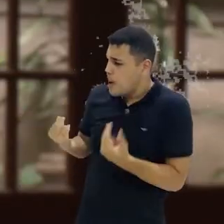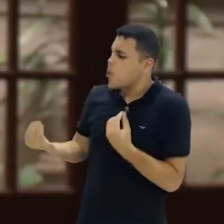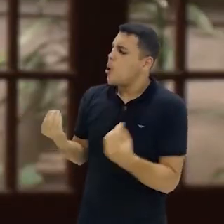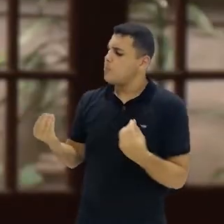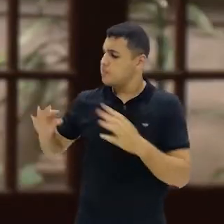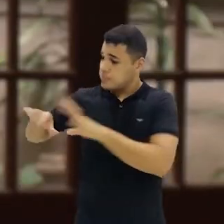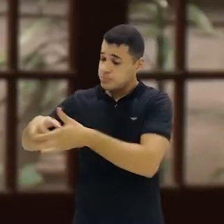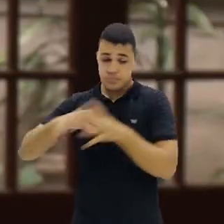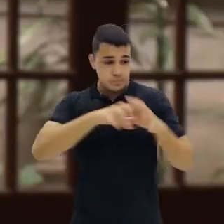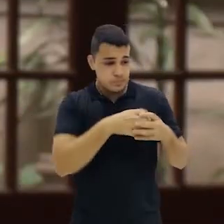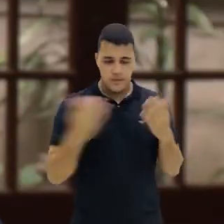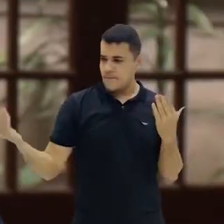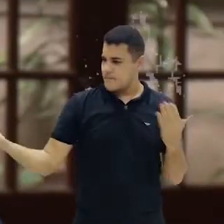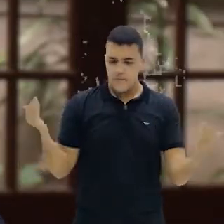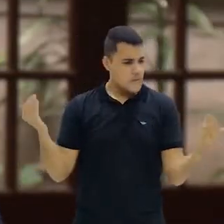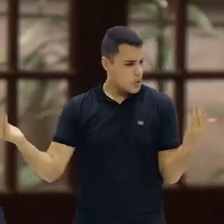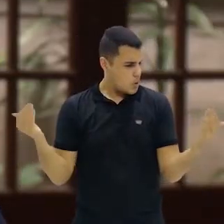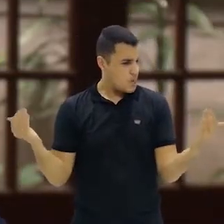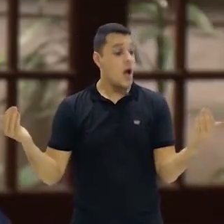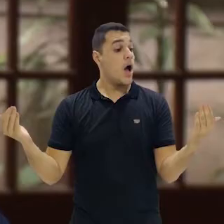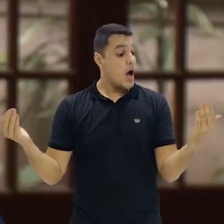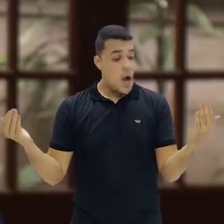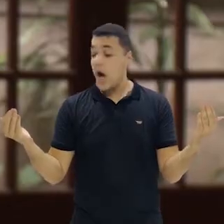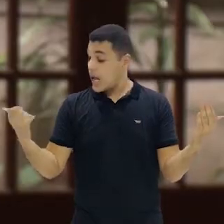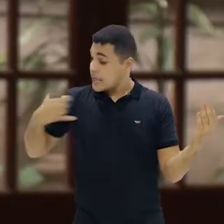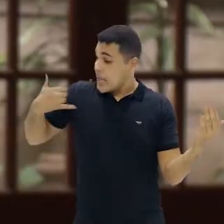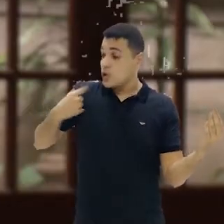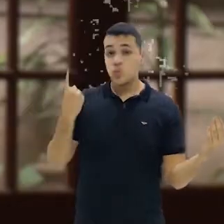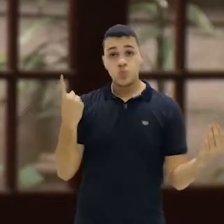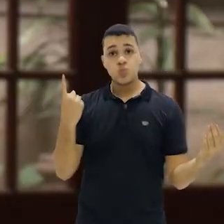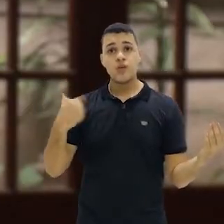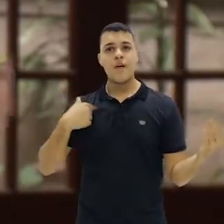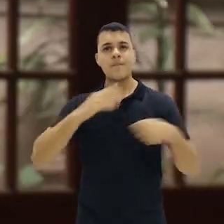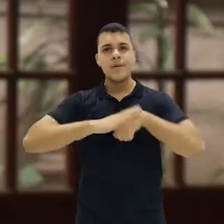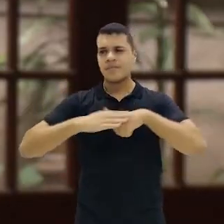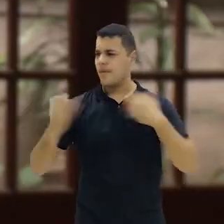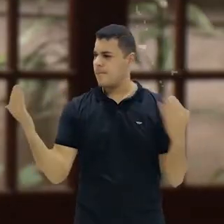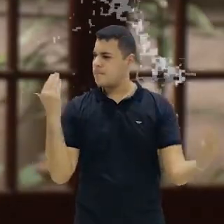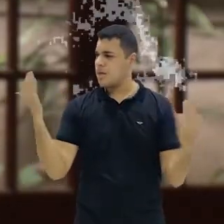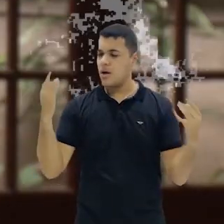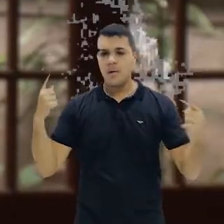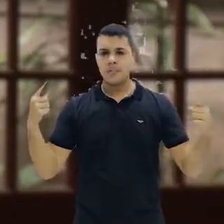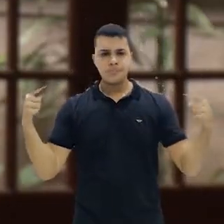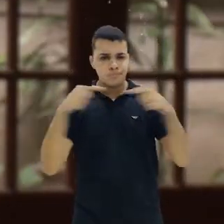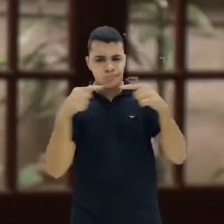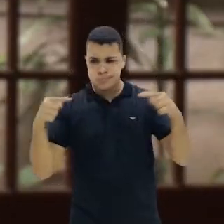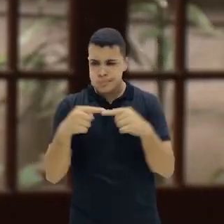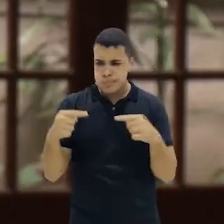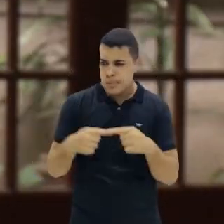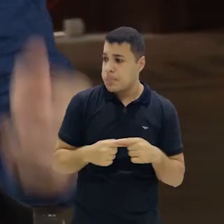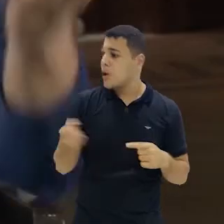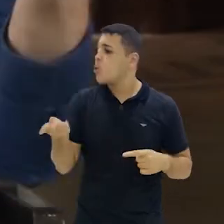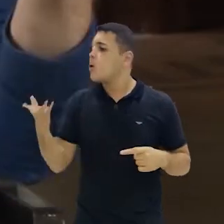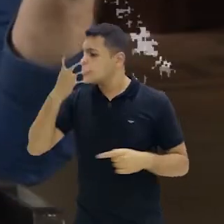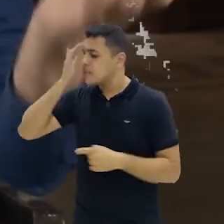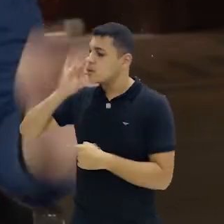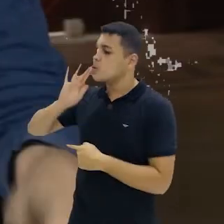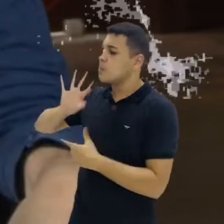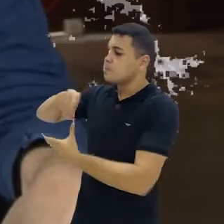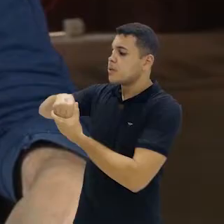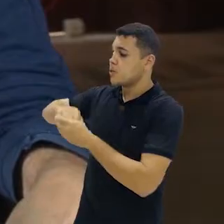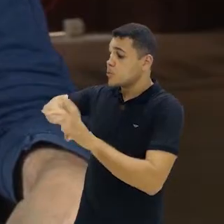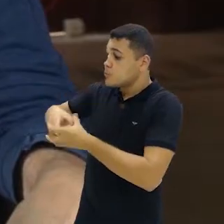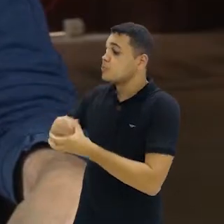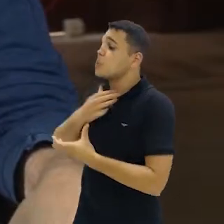dois grupos em relação ao número de óbitos que aconteceria entre os de baixo peso e os de alto peso, ou de peso